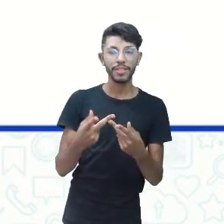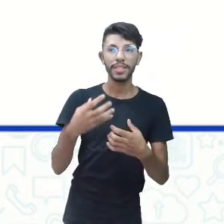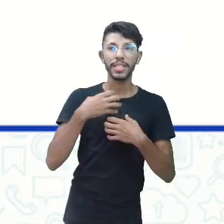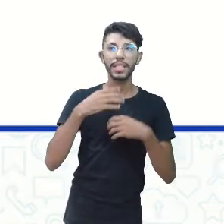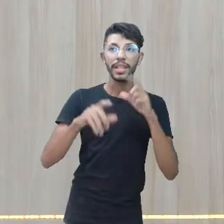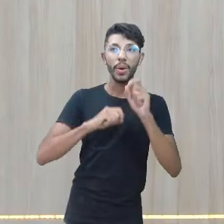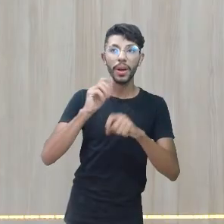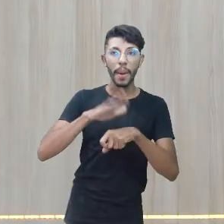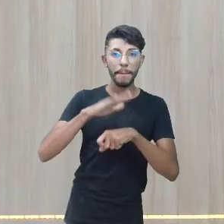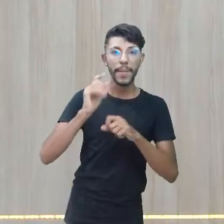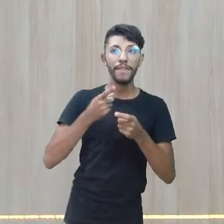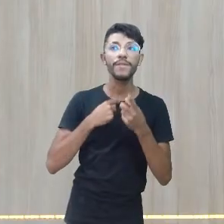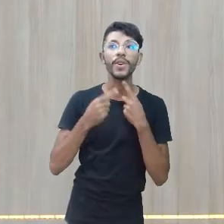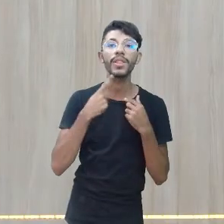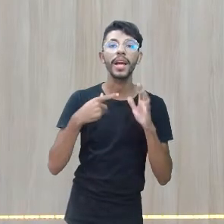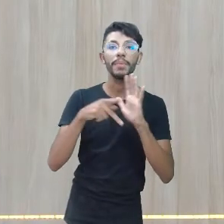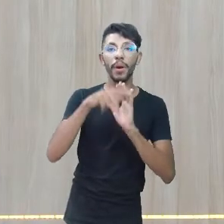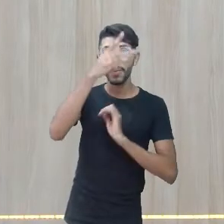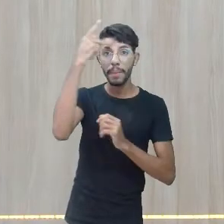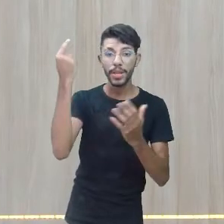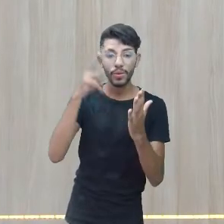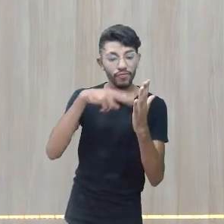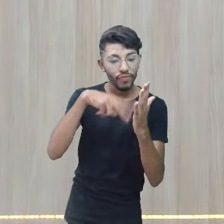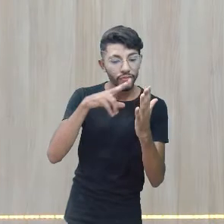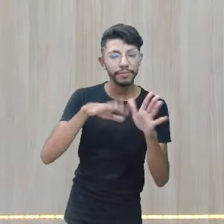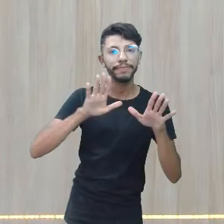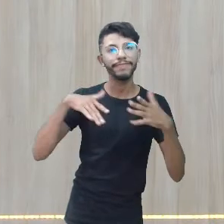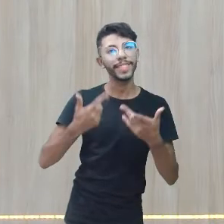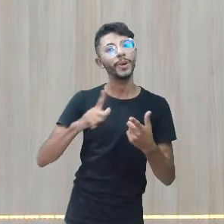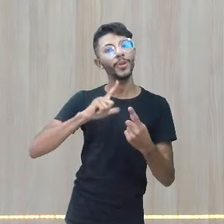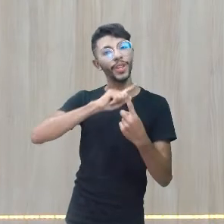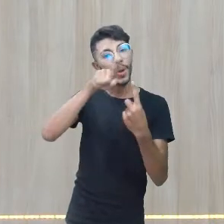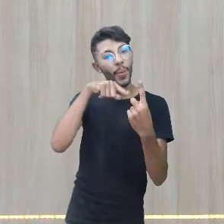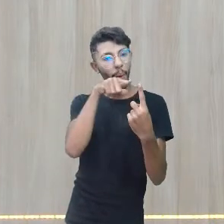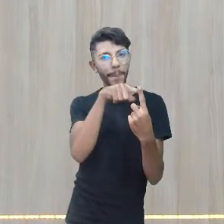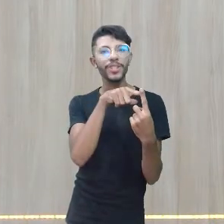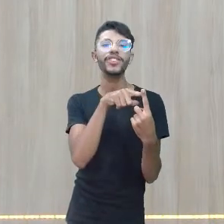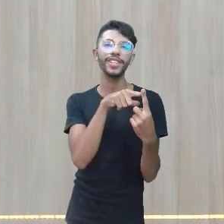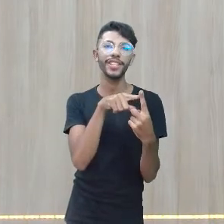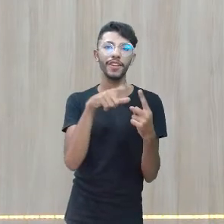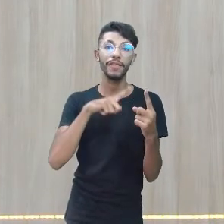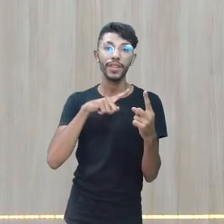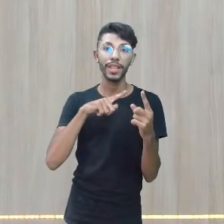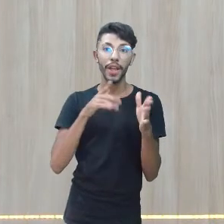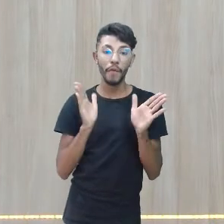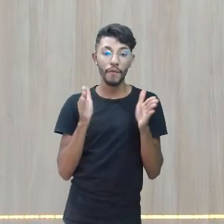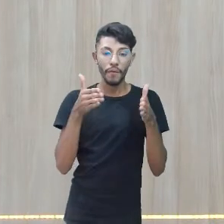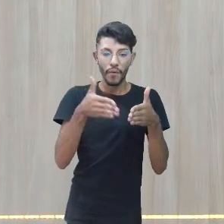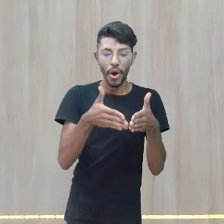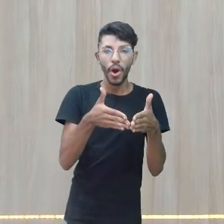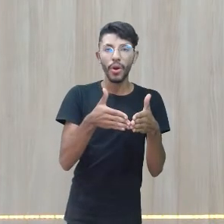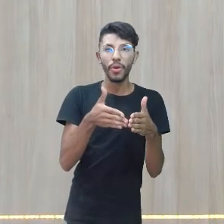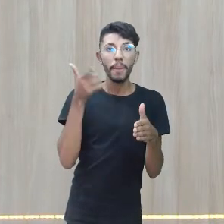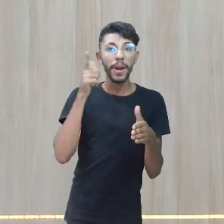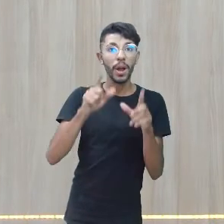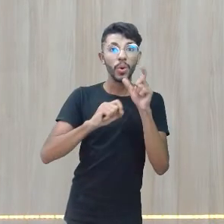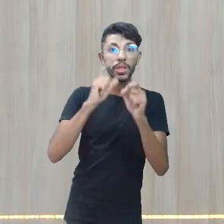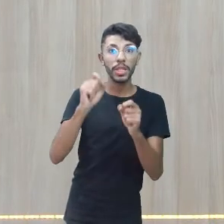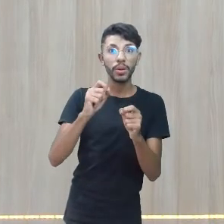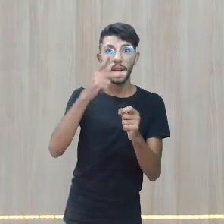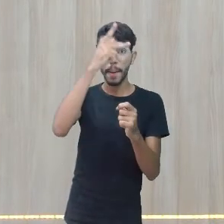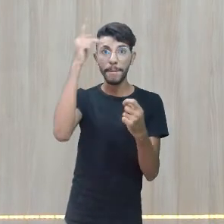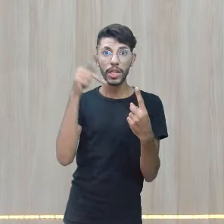né? Então, havia todo um propósito, todo um direcionamento para prender a atenção